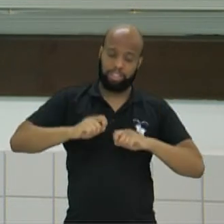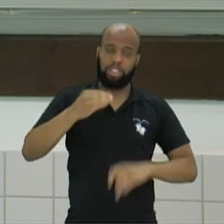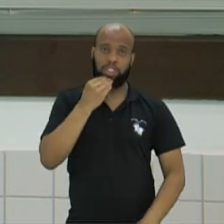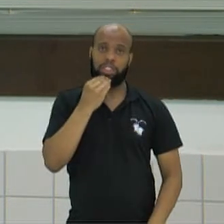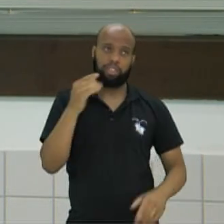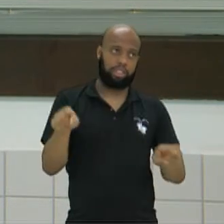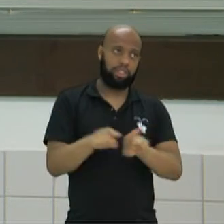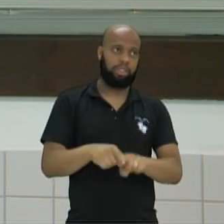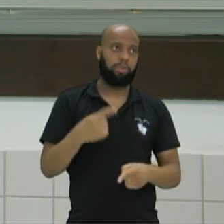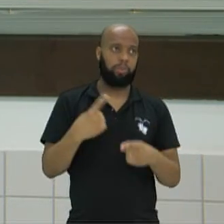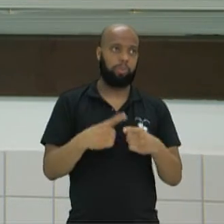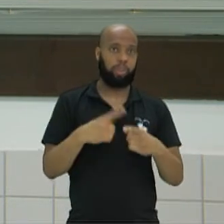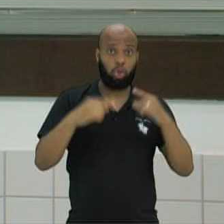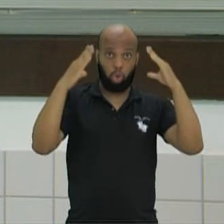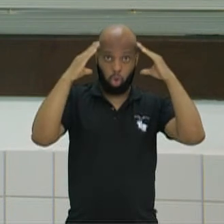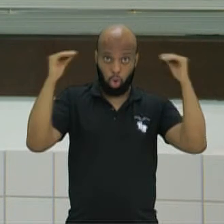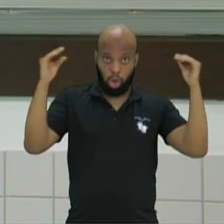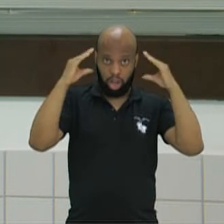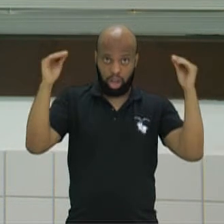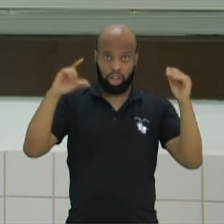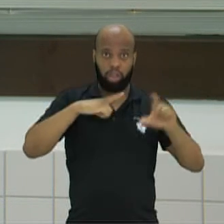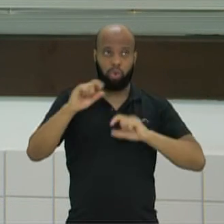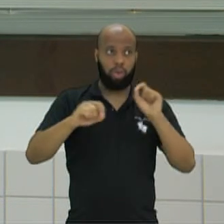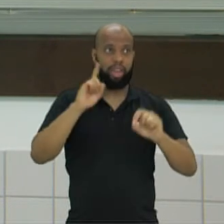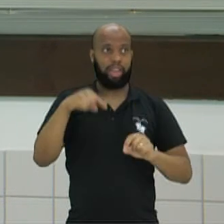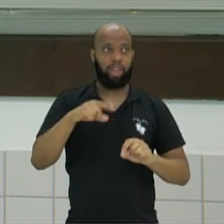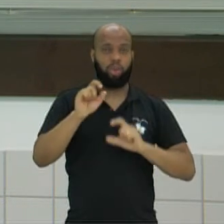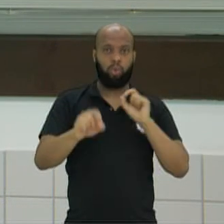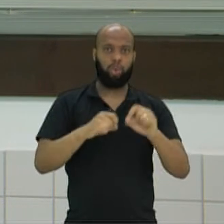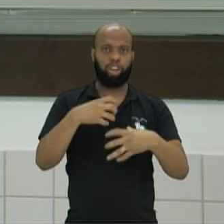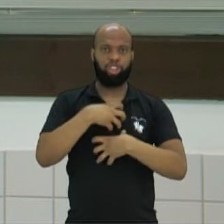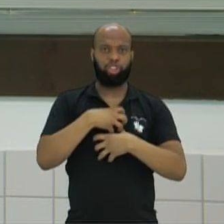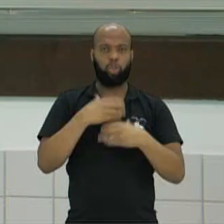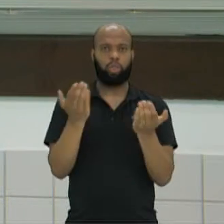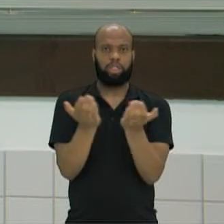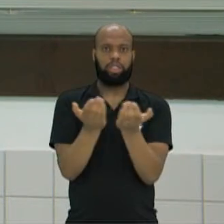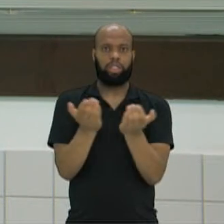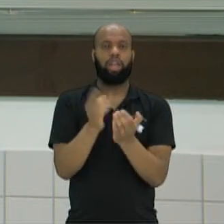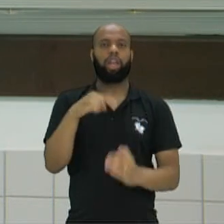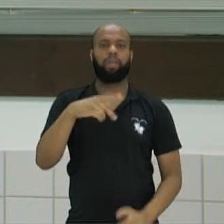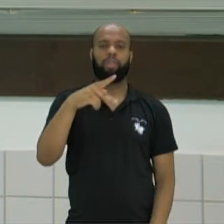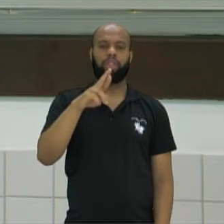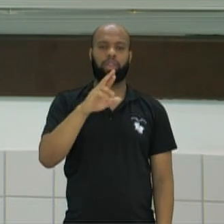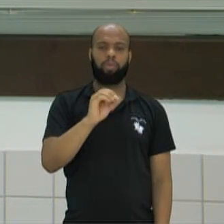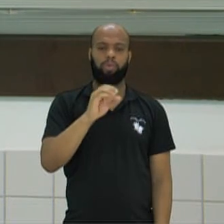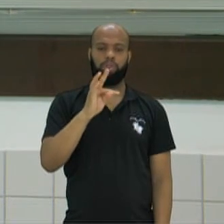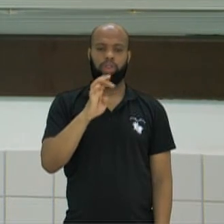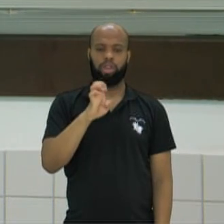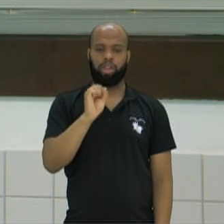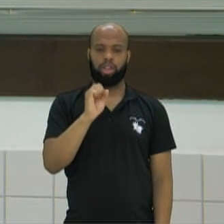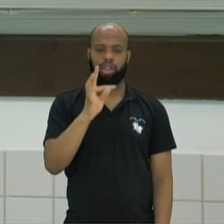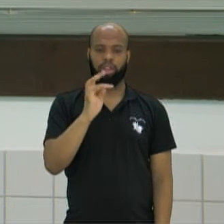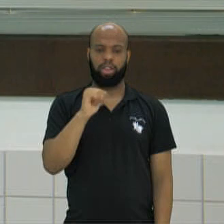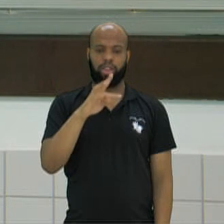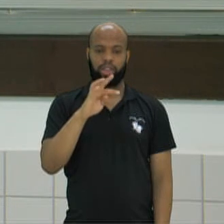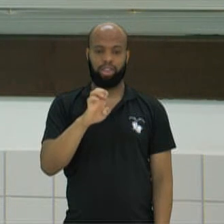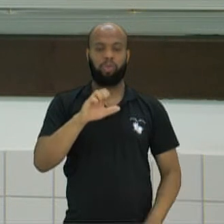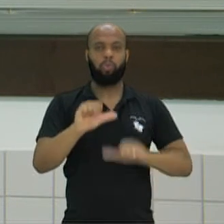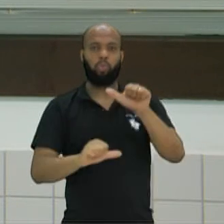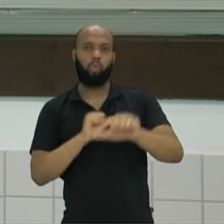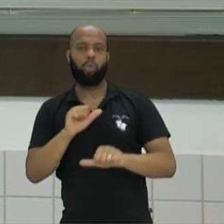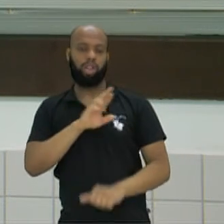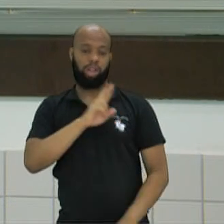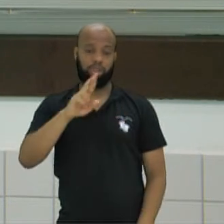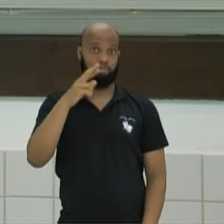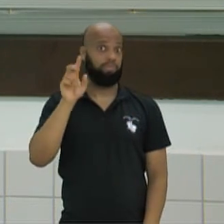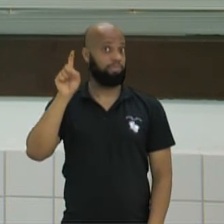aí. Até porque os holandeses são protestantes. Até já começa por uma grande mudança na religiosidade que iria trazer